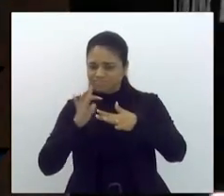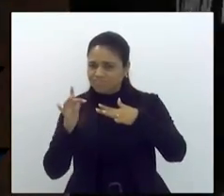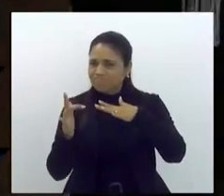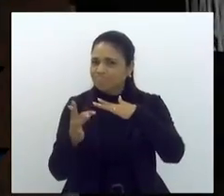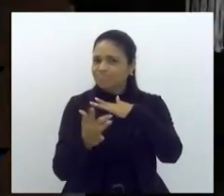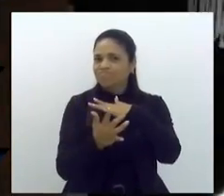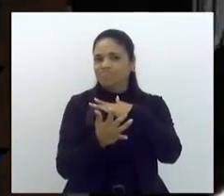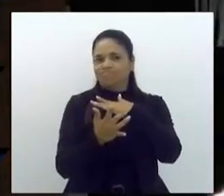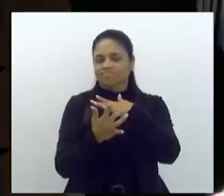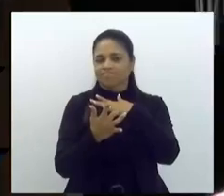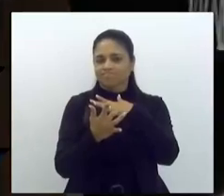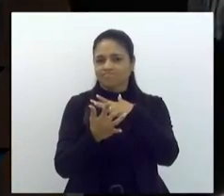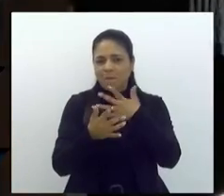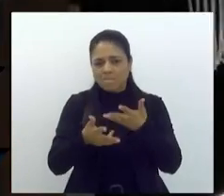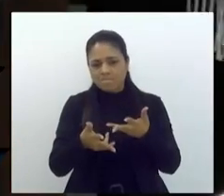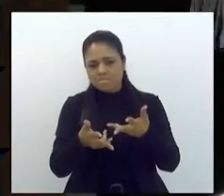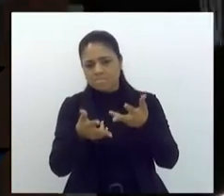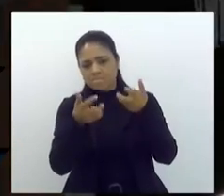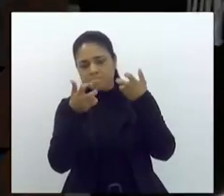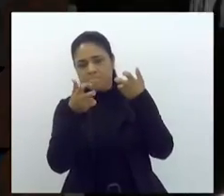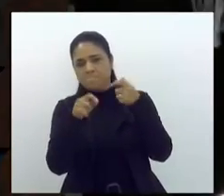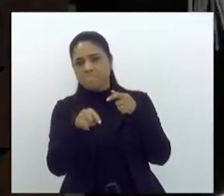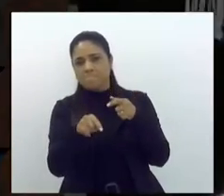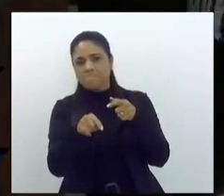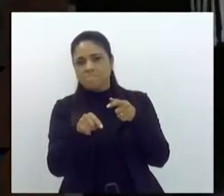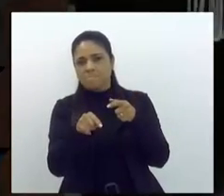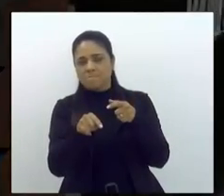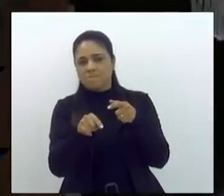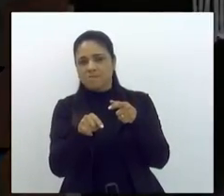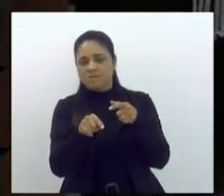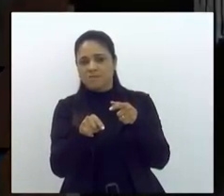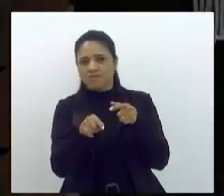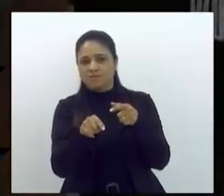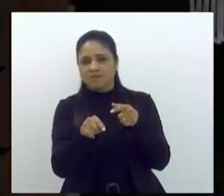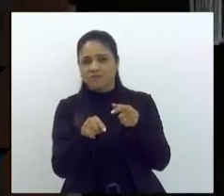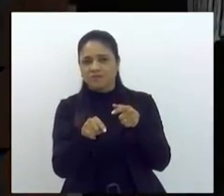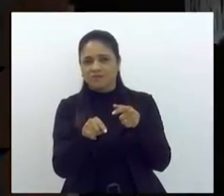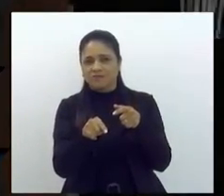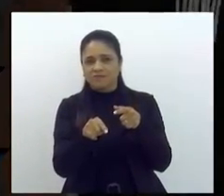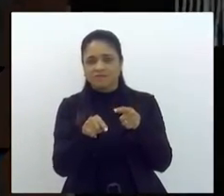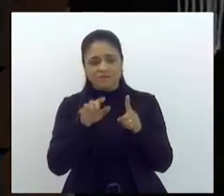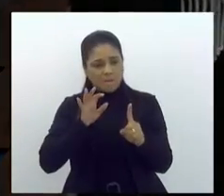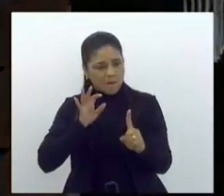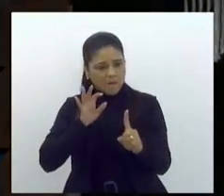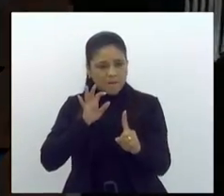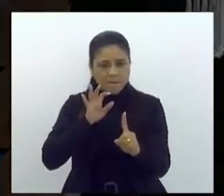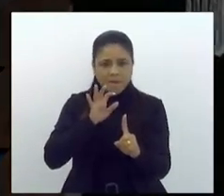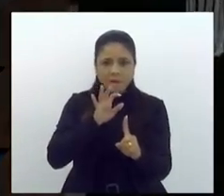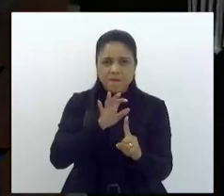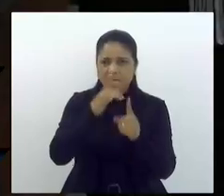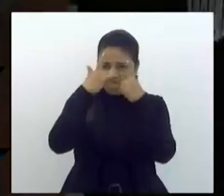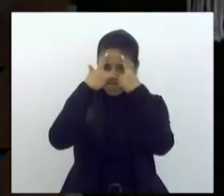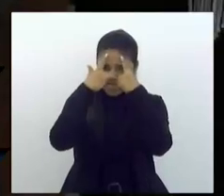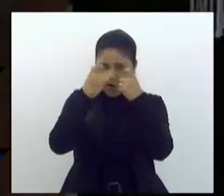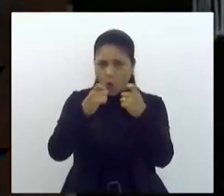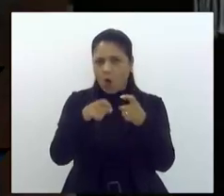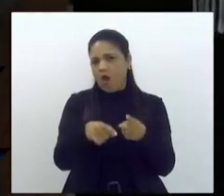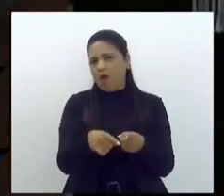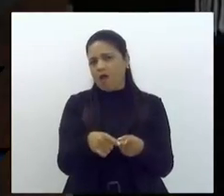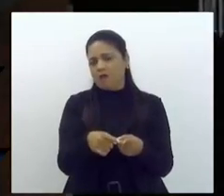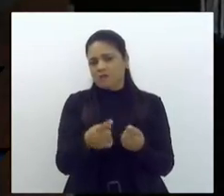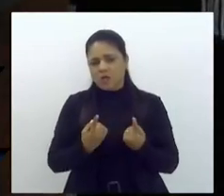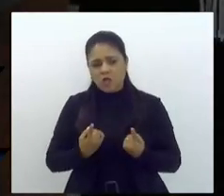redes sociais que nós vimos uma Horda uma hora da fascista e violenta